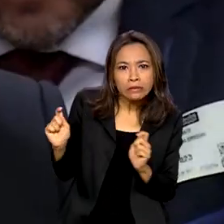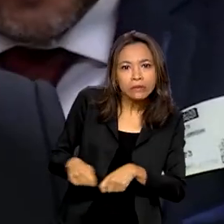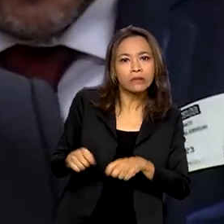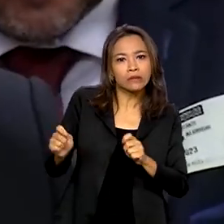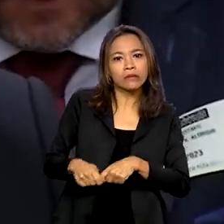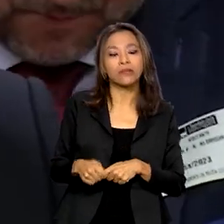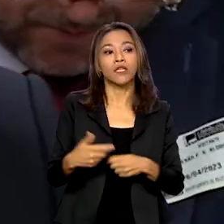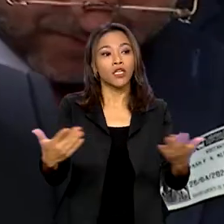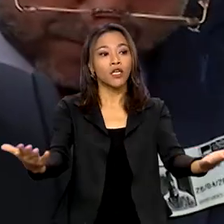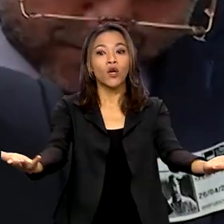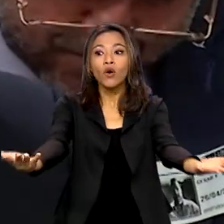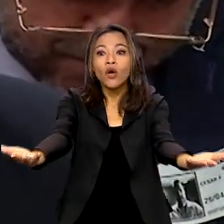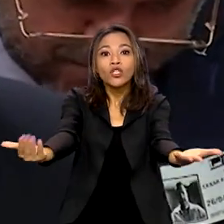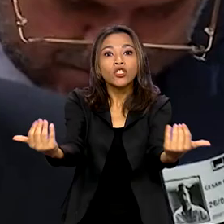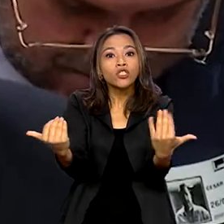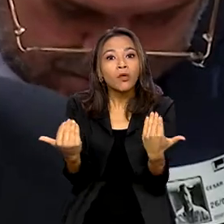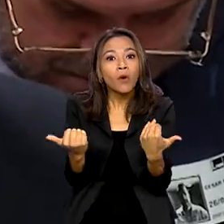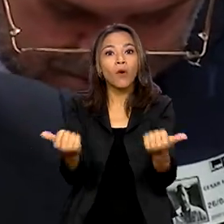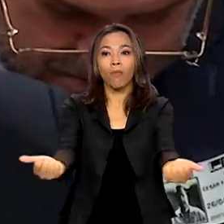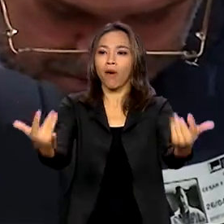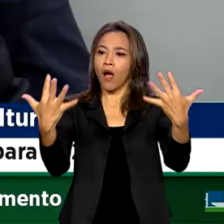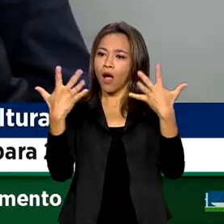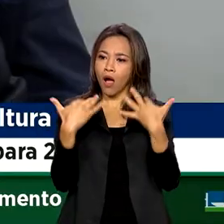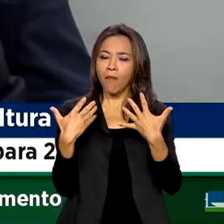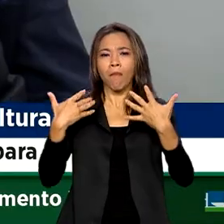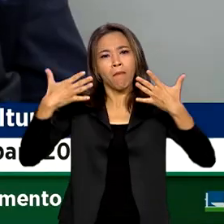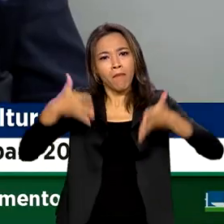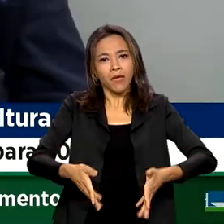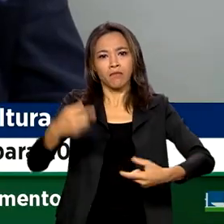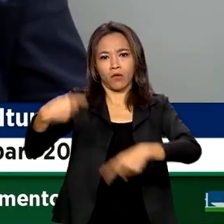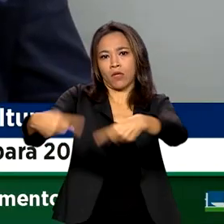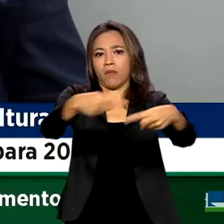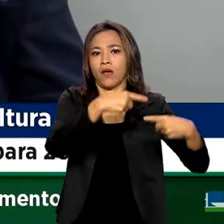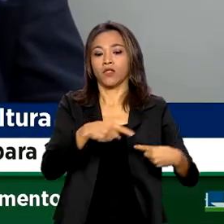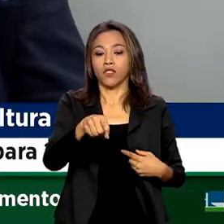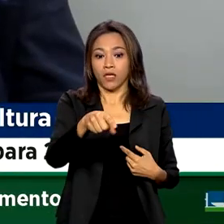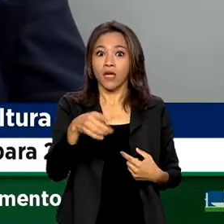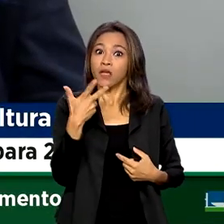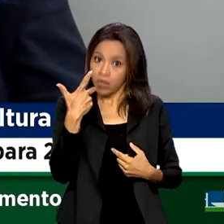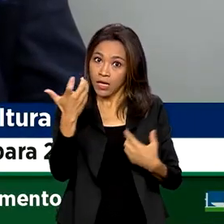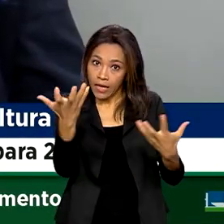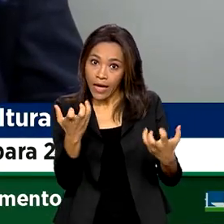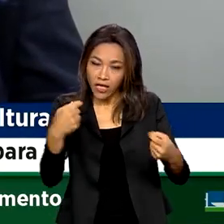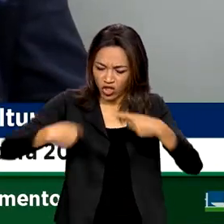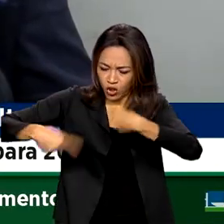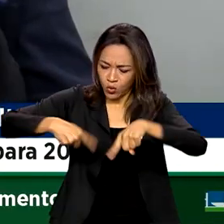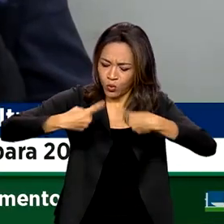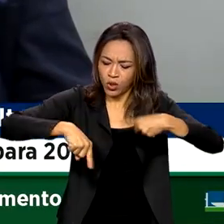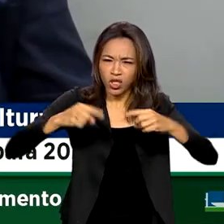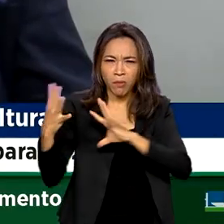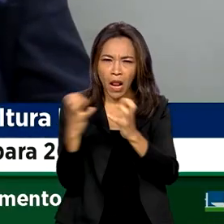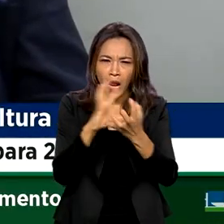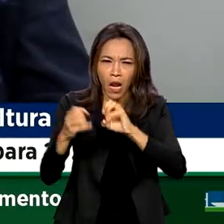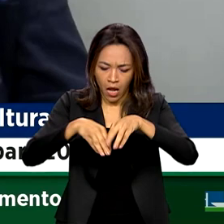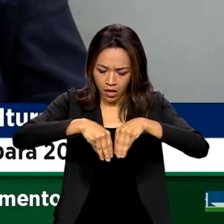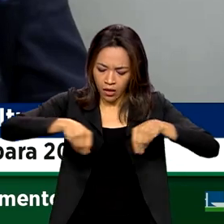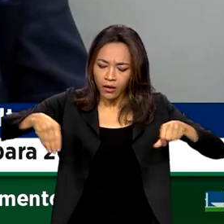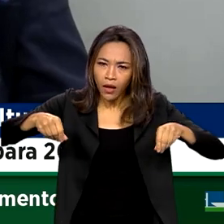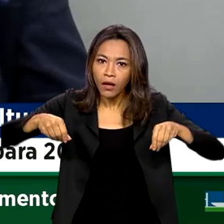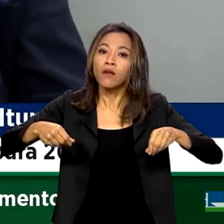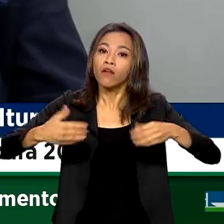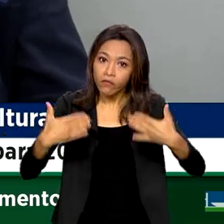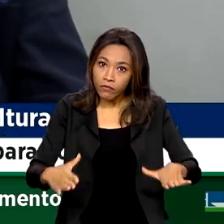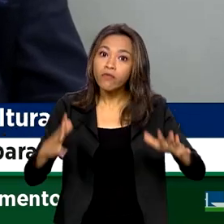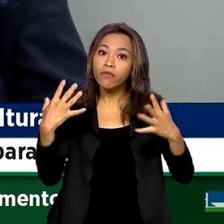convidou a todos a participarem desse debate. Todos aqueles que quiserem discutir um conflito agrário, nós vamos abrir a agenda.